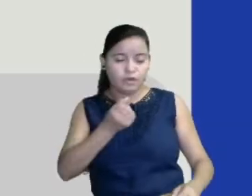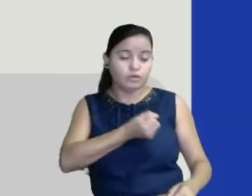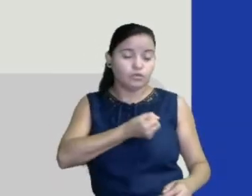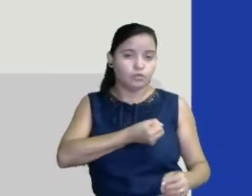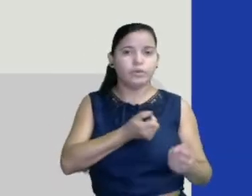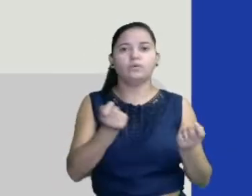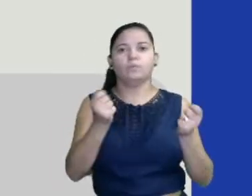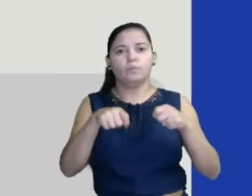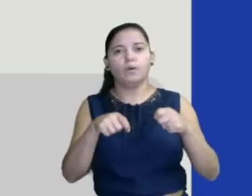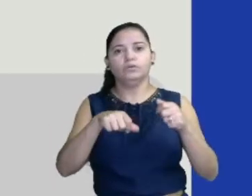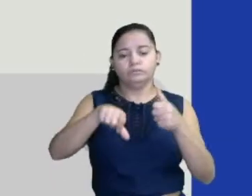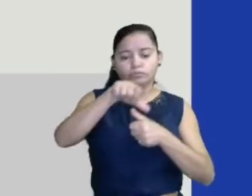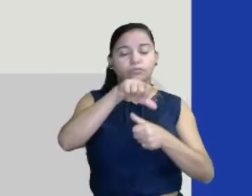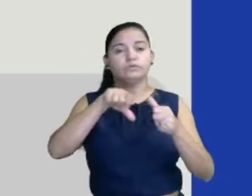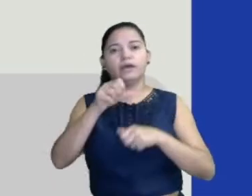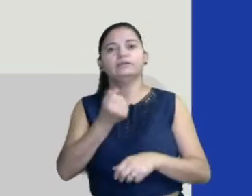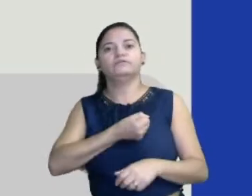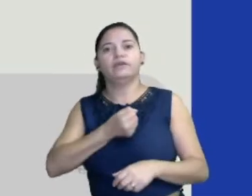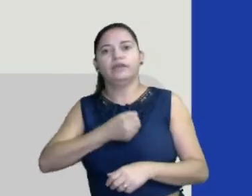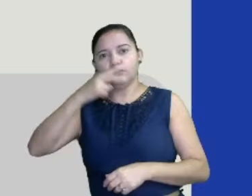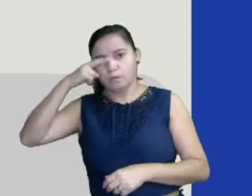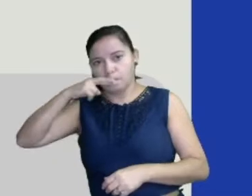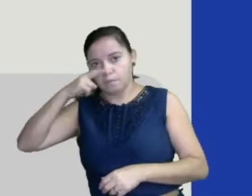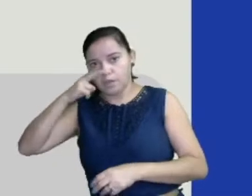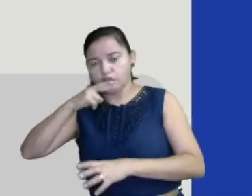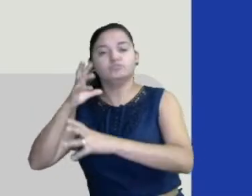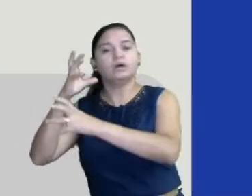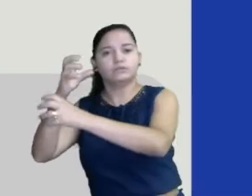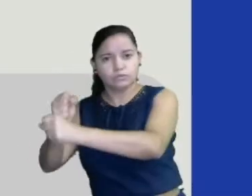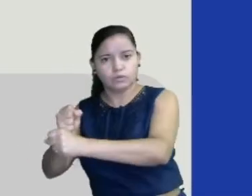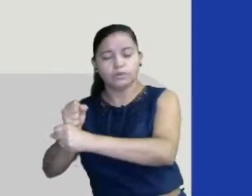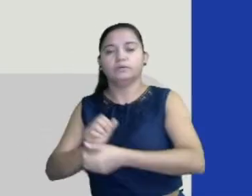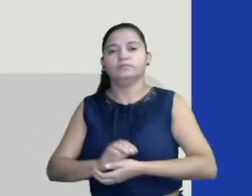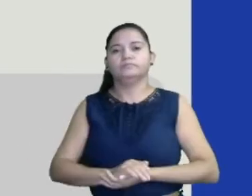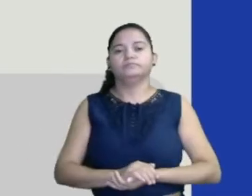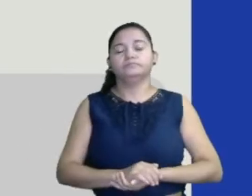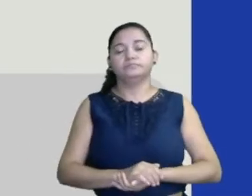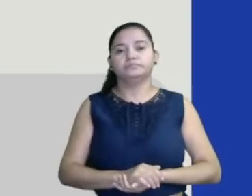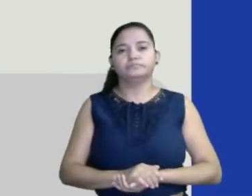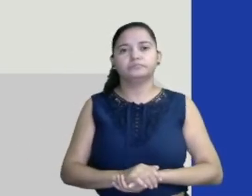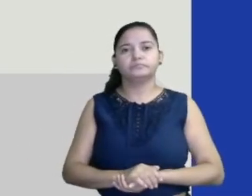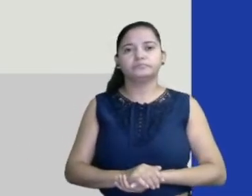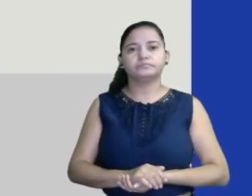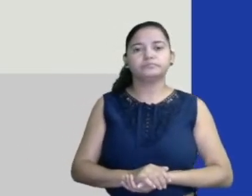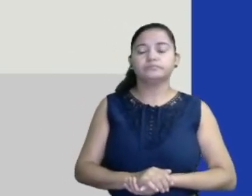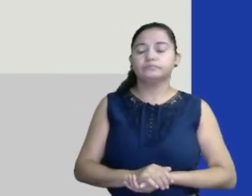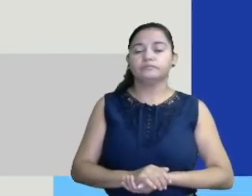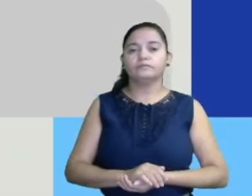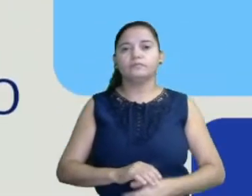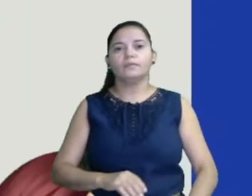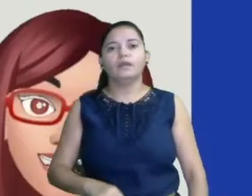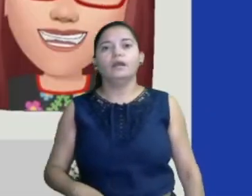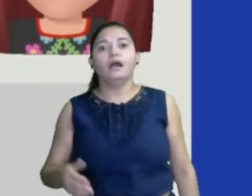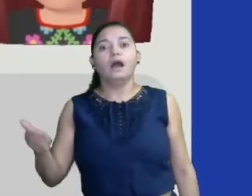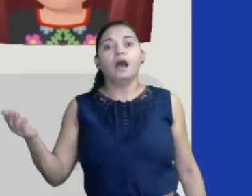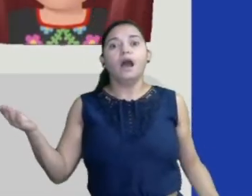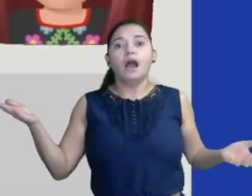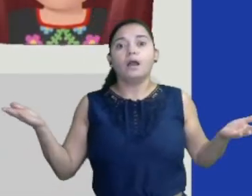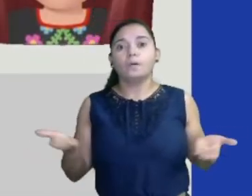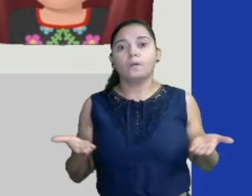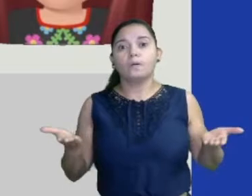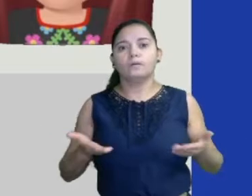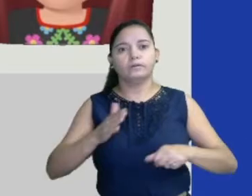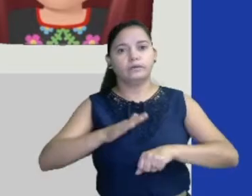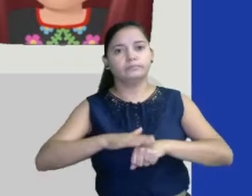forma diferente em que o resultado não vai se alterar beleza e aí a gente vai para mais